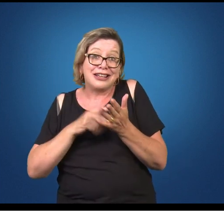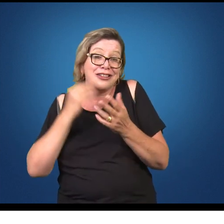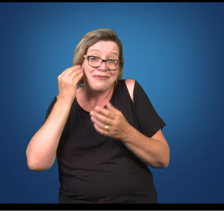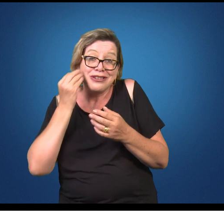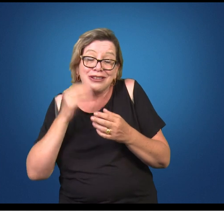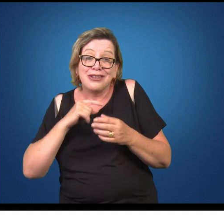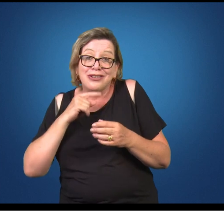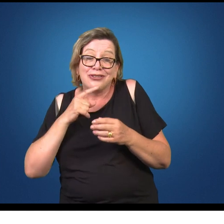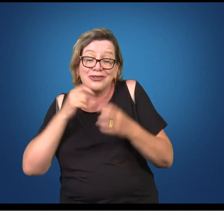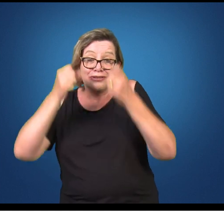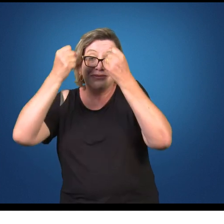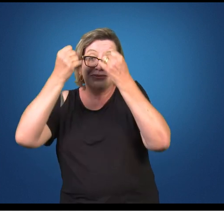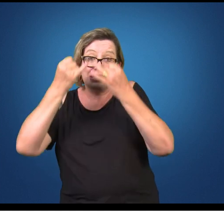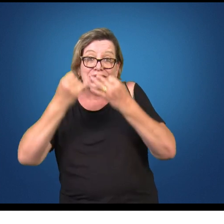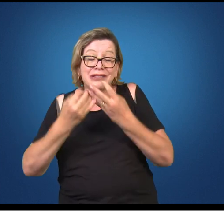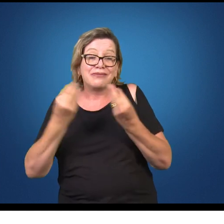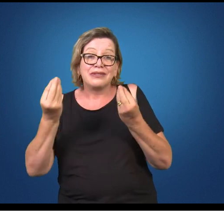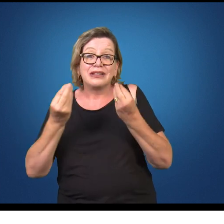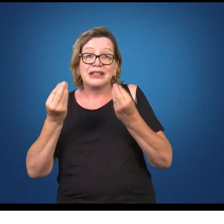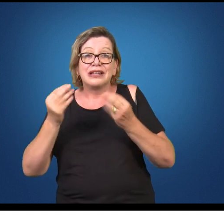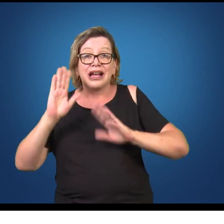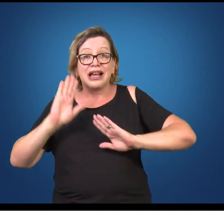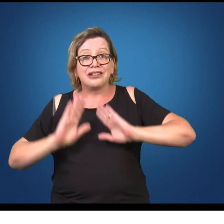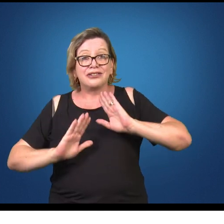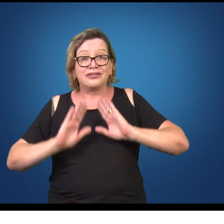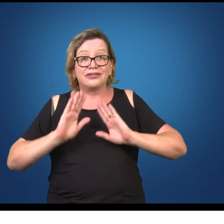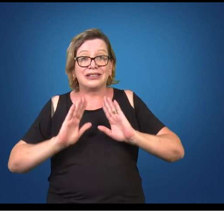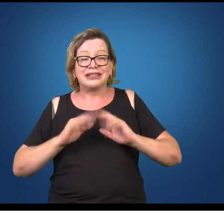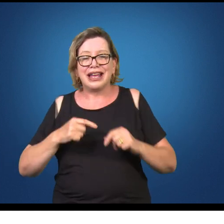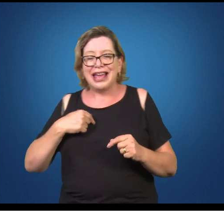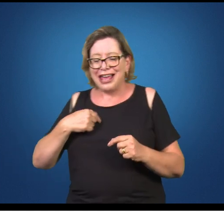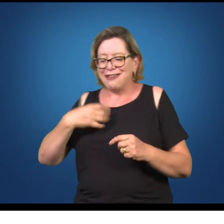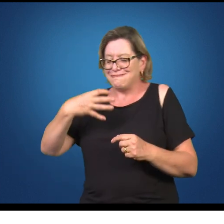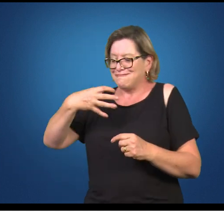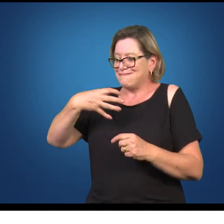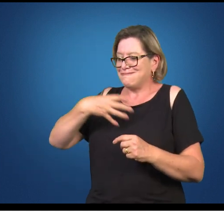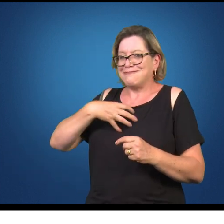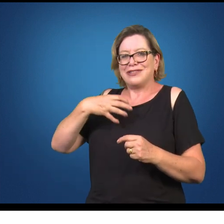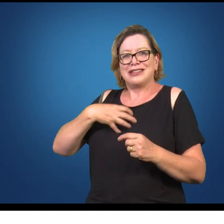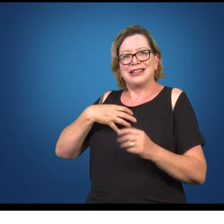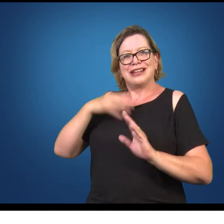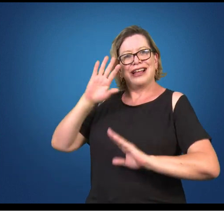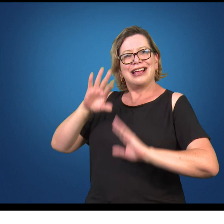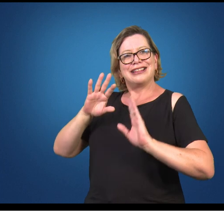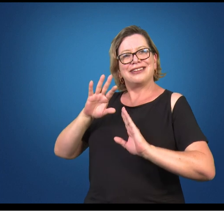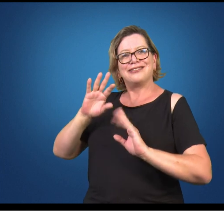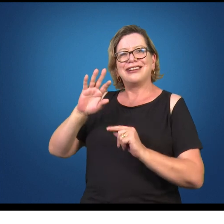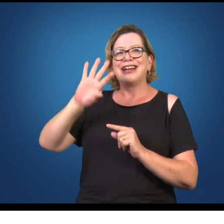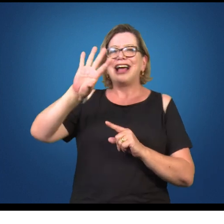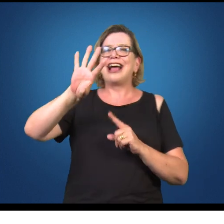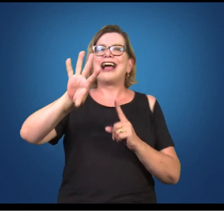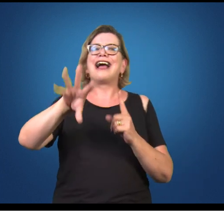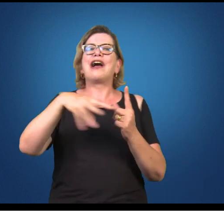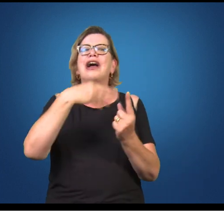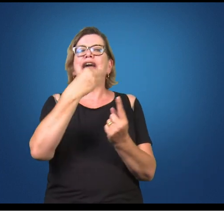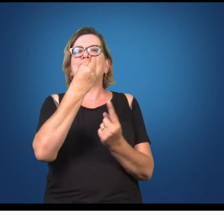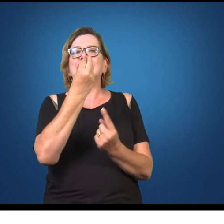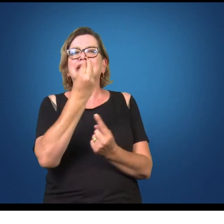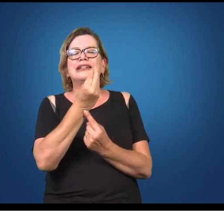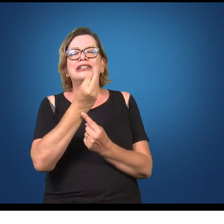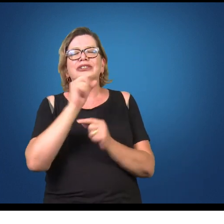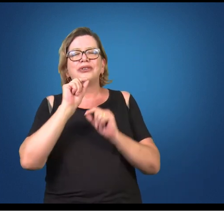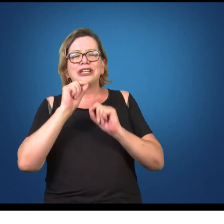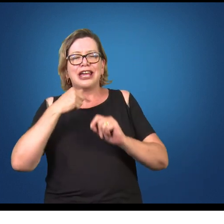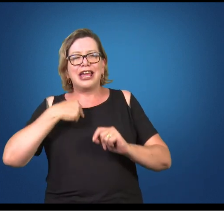verbalmente a gente tente dar conta daquilo, ou é uma sensação, qualquer linguagem artística tente dar conta, o que